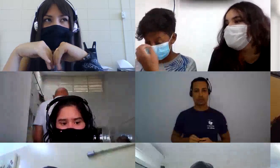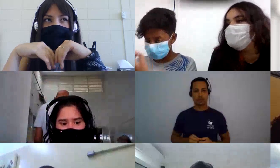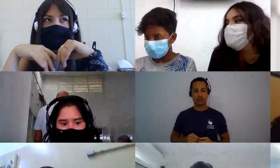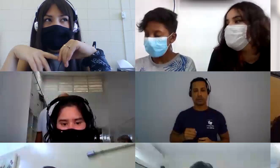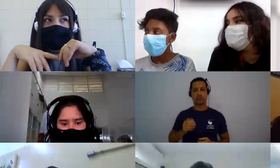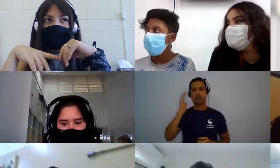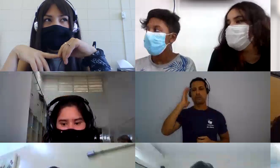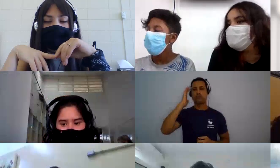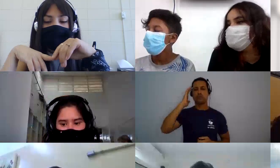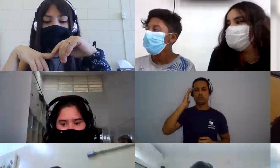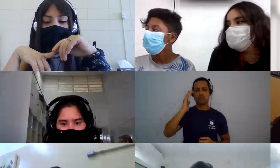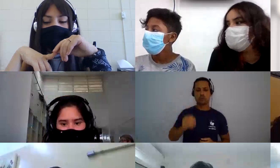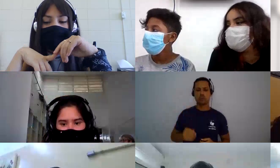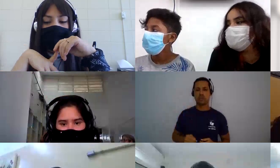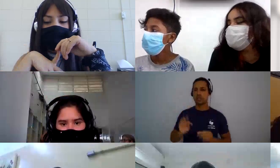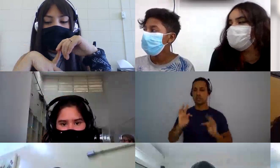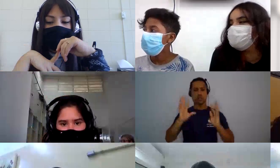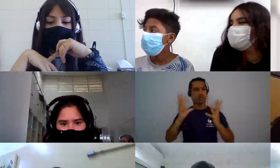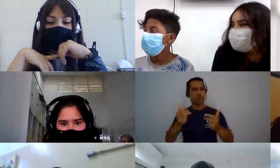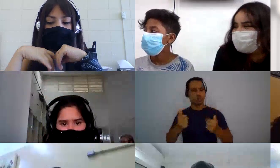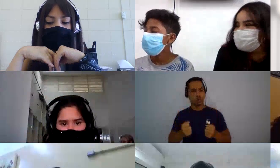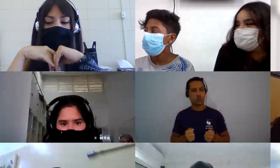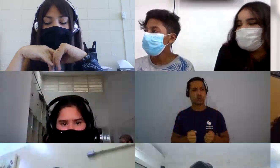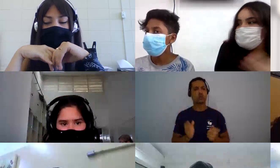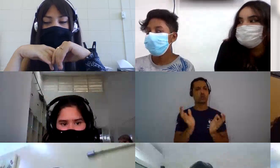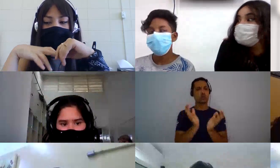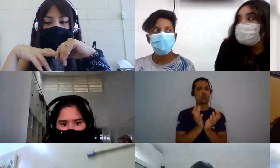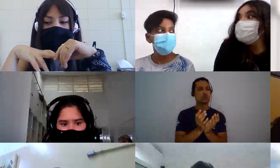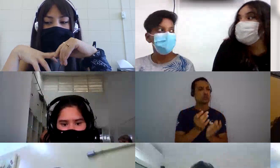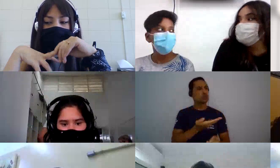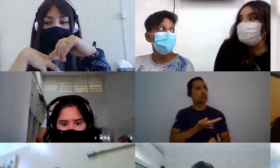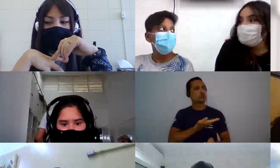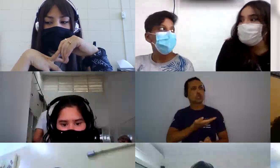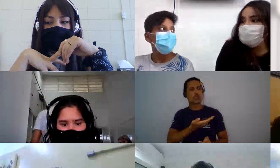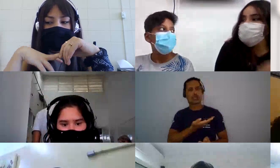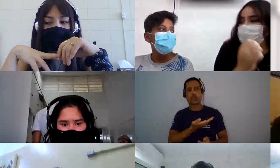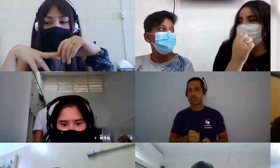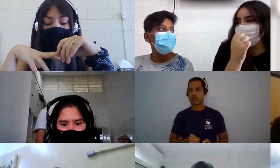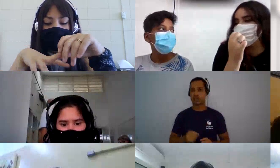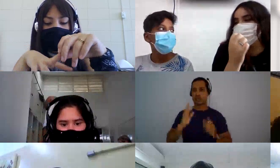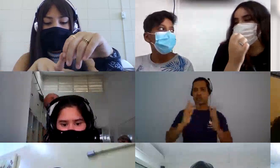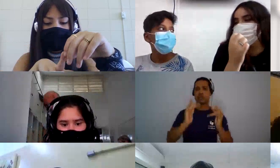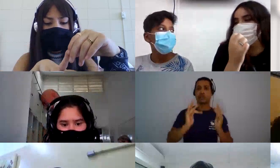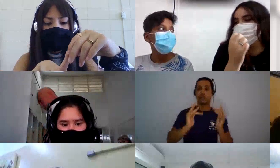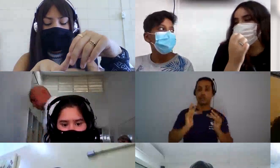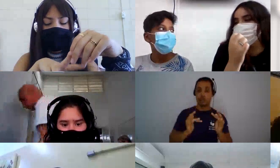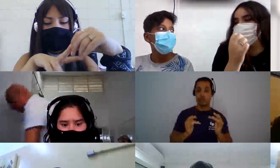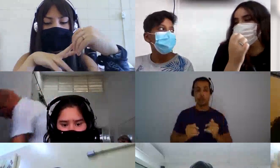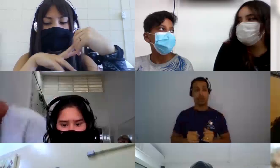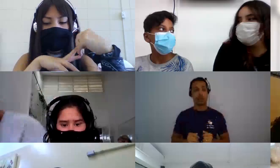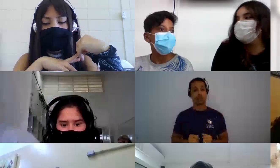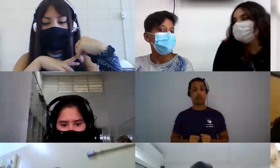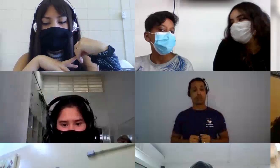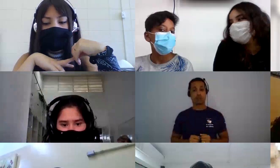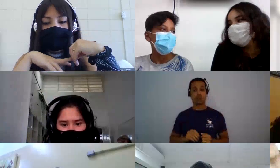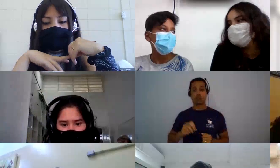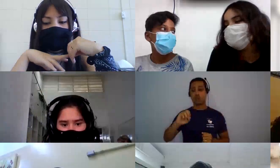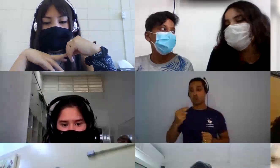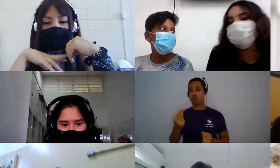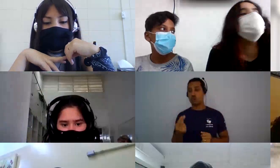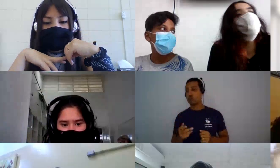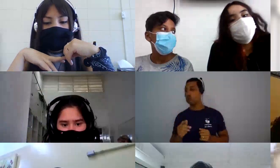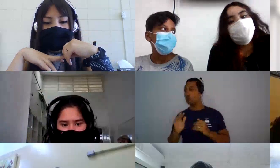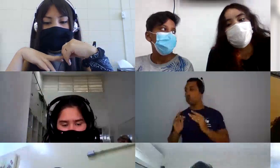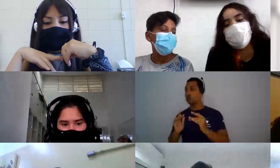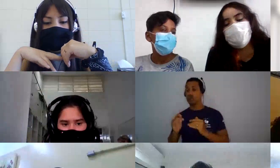todas as suas amigas, todas elas já estiverem namorando, umas ficando, umas com os crushes, outros só peguetes,